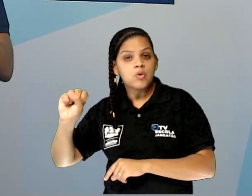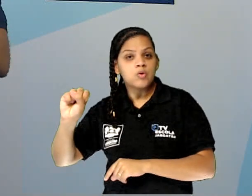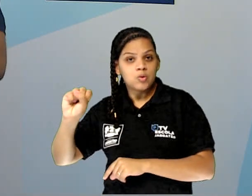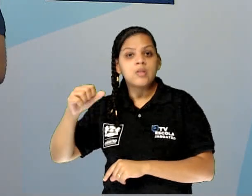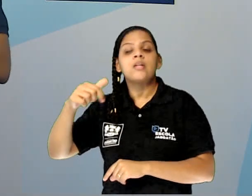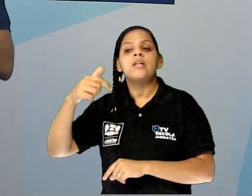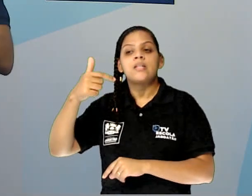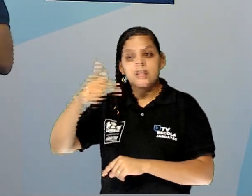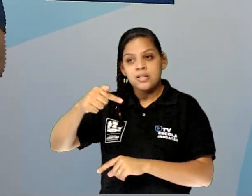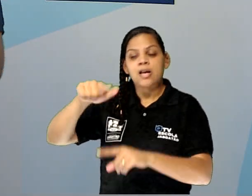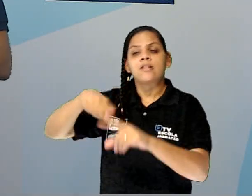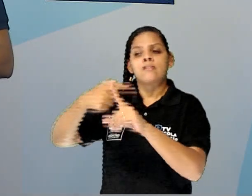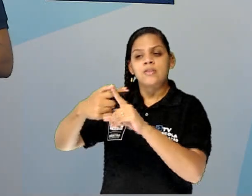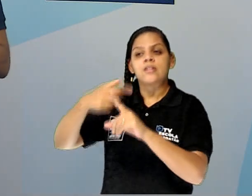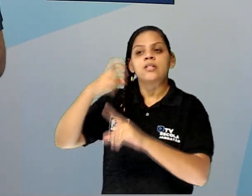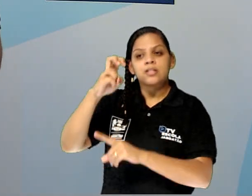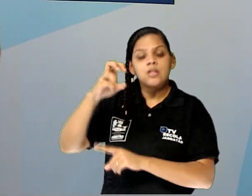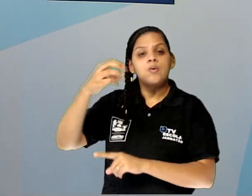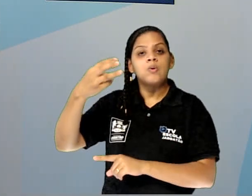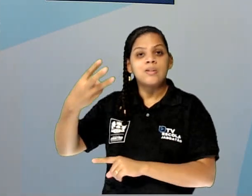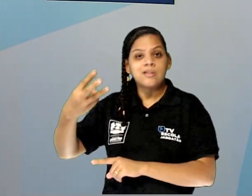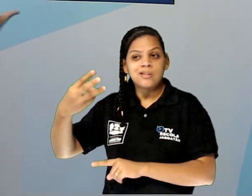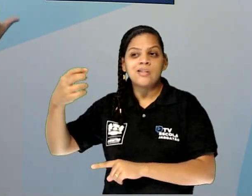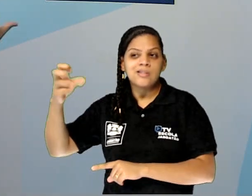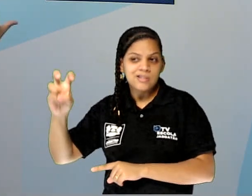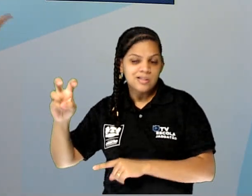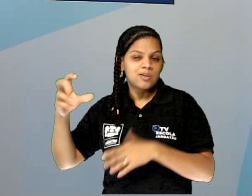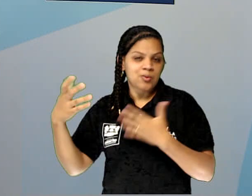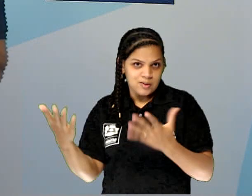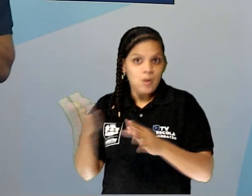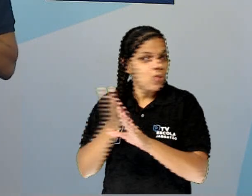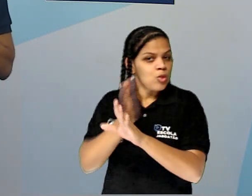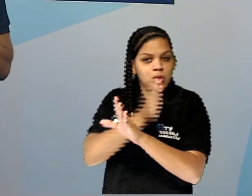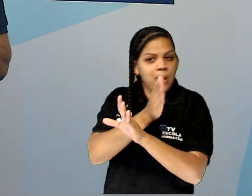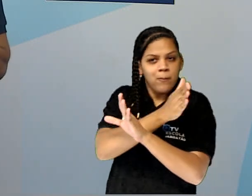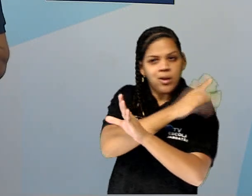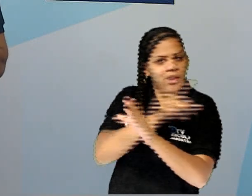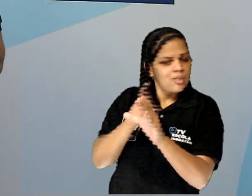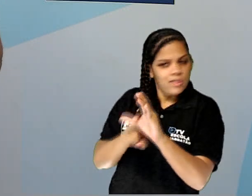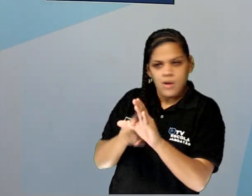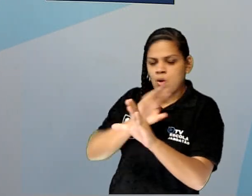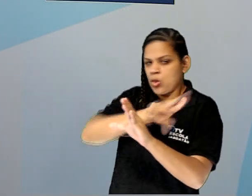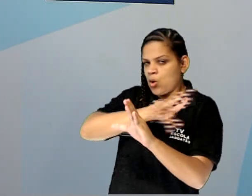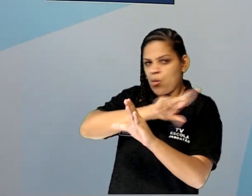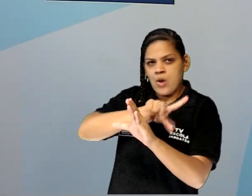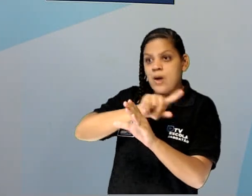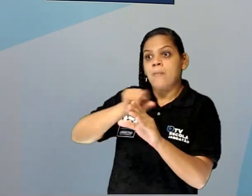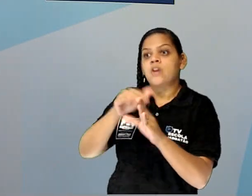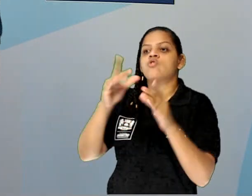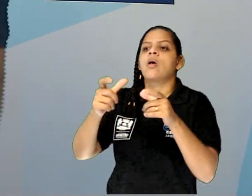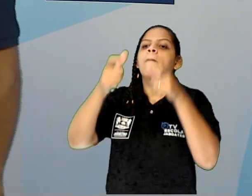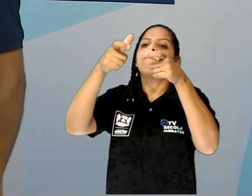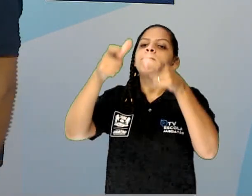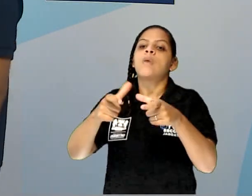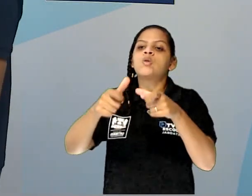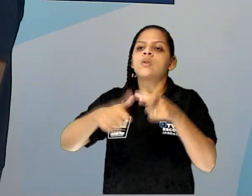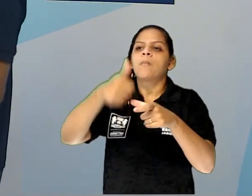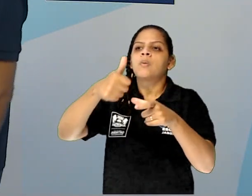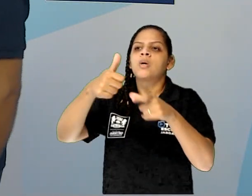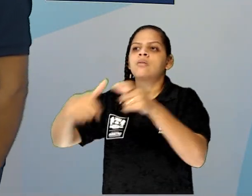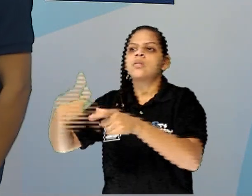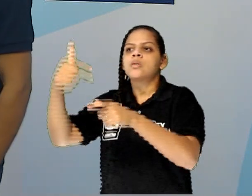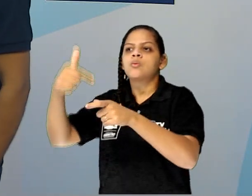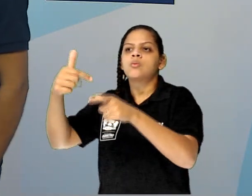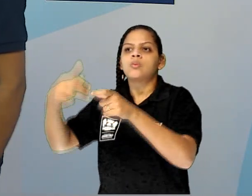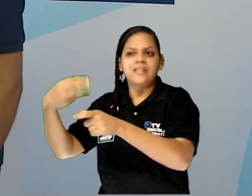7 vezes 5, 35, e assim vai. Eu não dependo do anterior, depende da minha posição. São sequências não